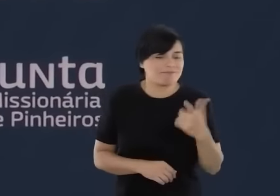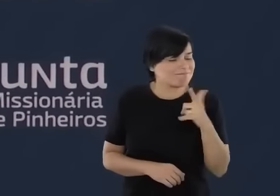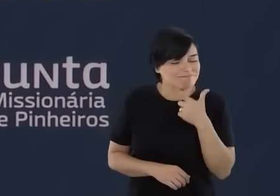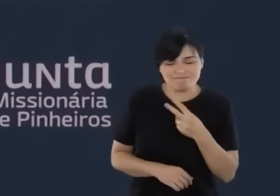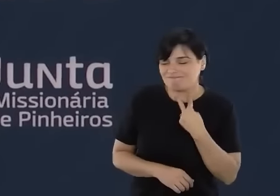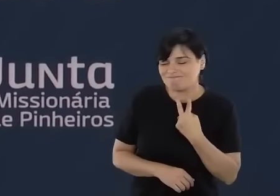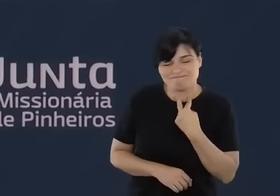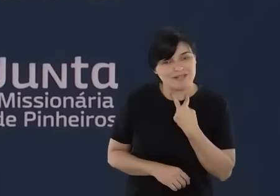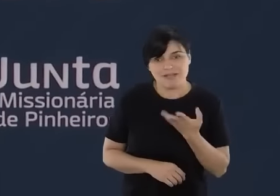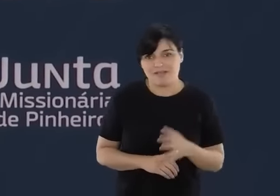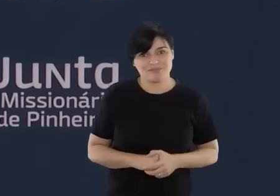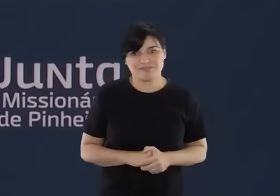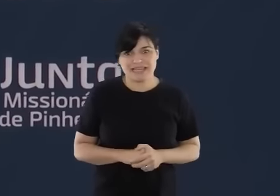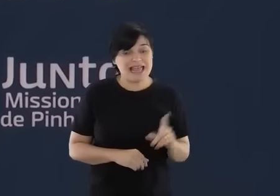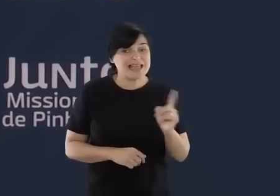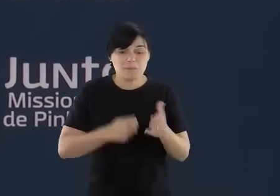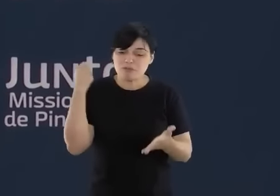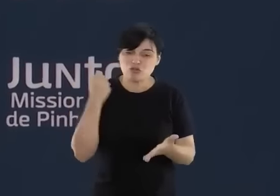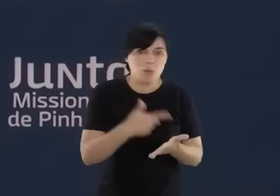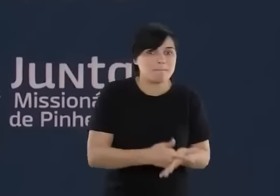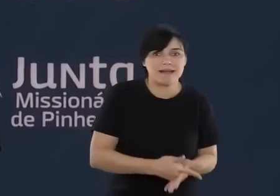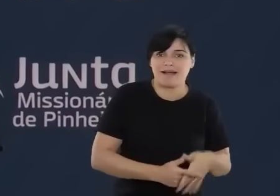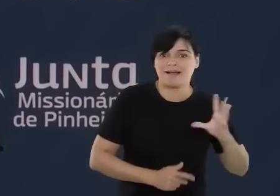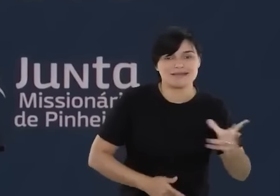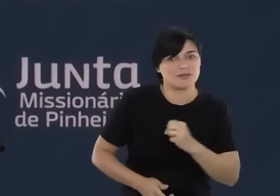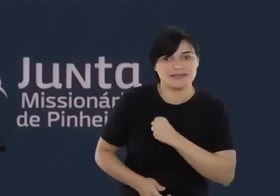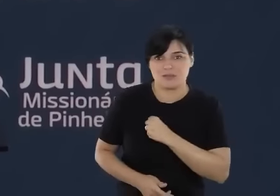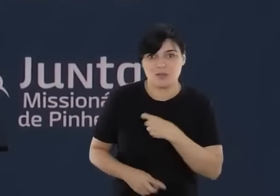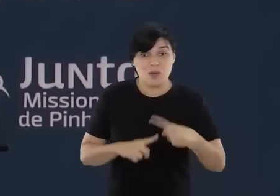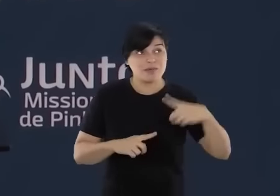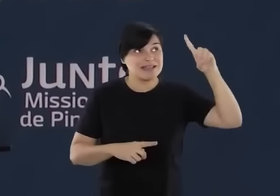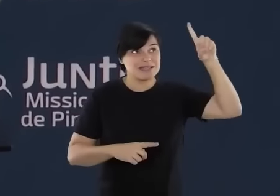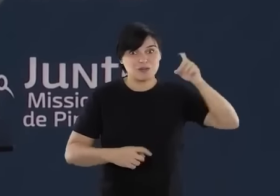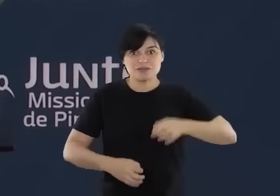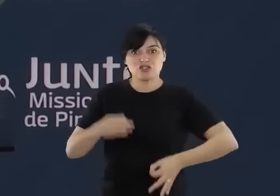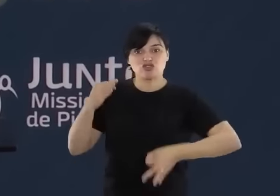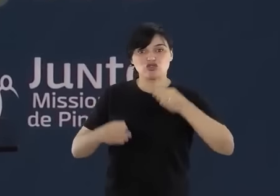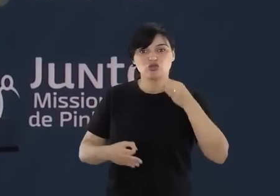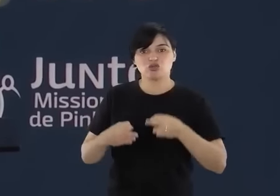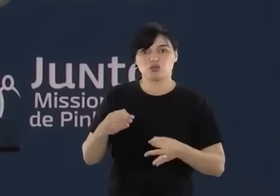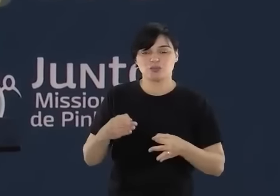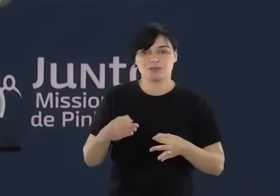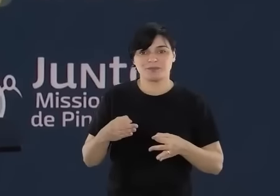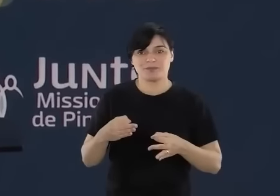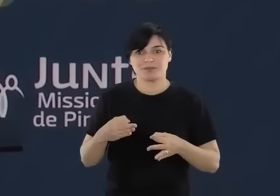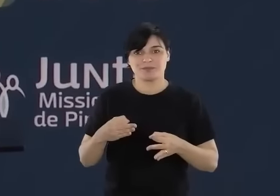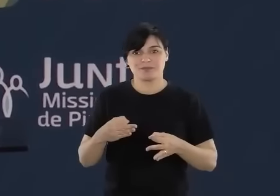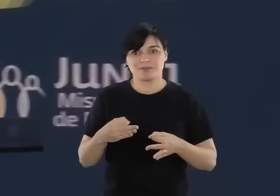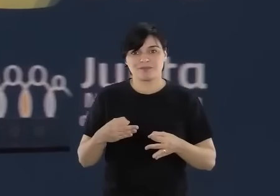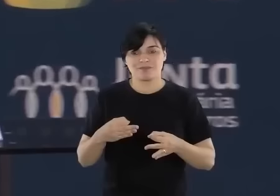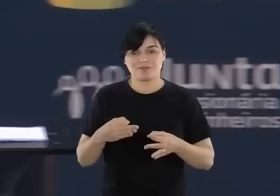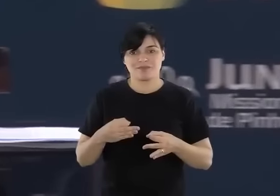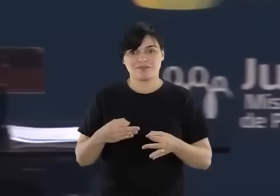ninguém vai comprar a sua liberdade lá porque ele é justo é a única maneira de